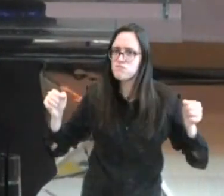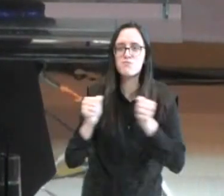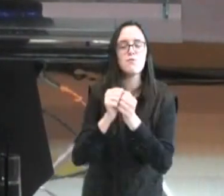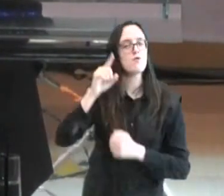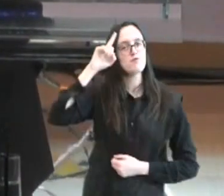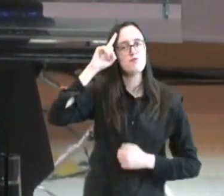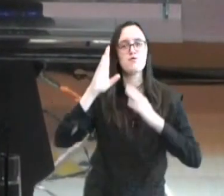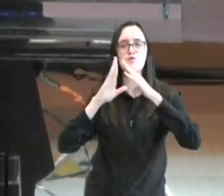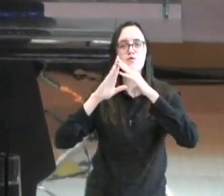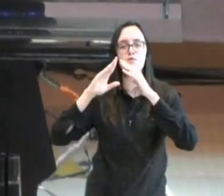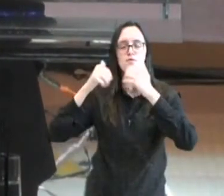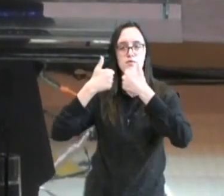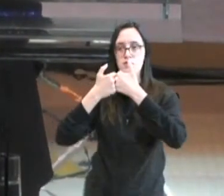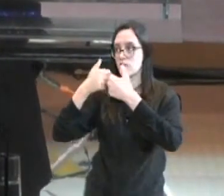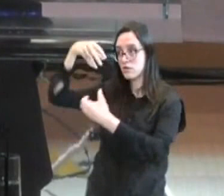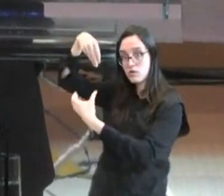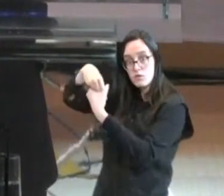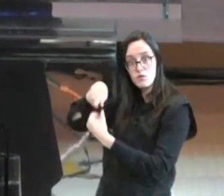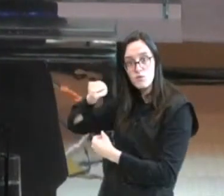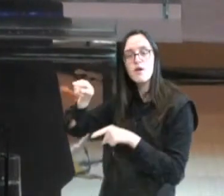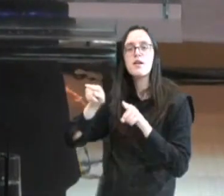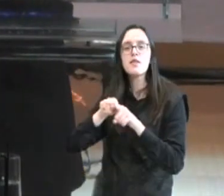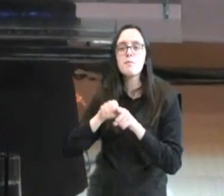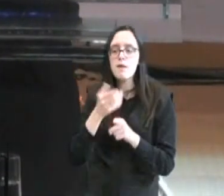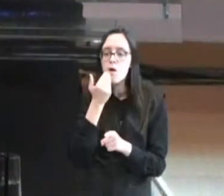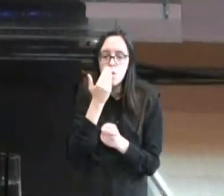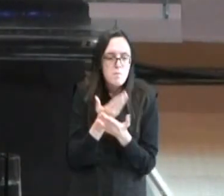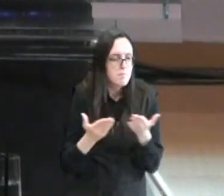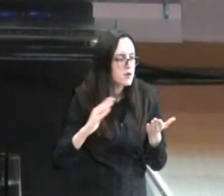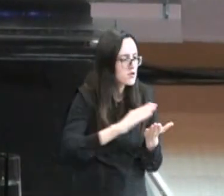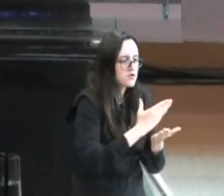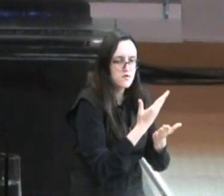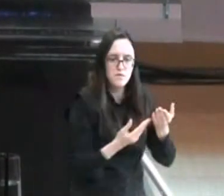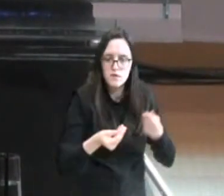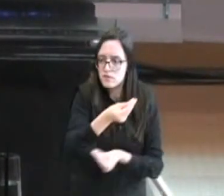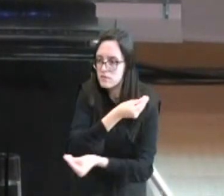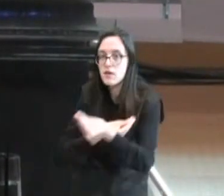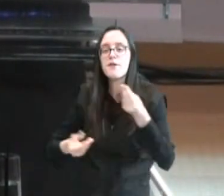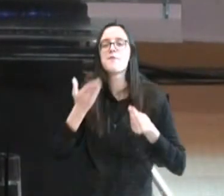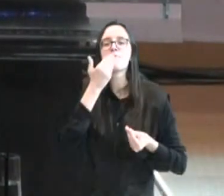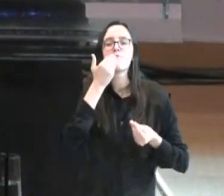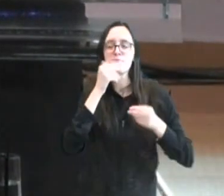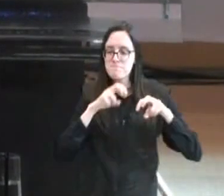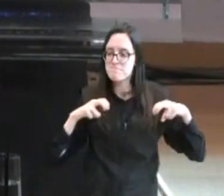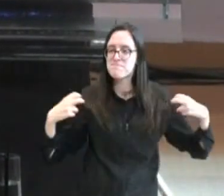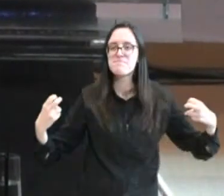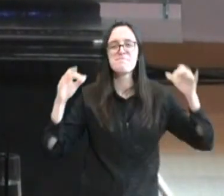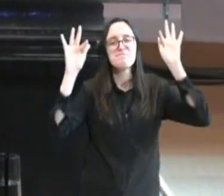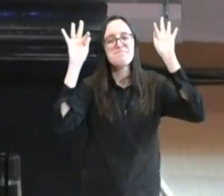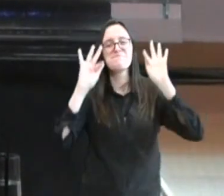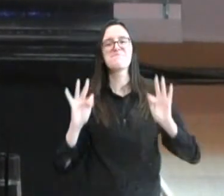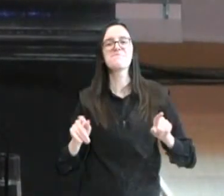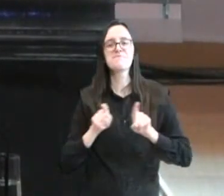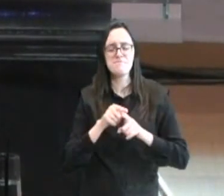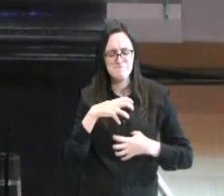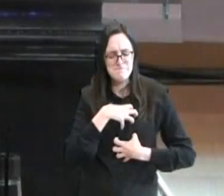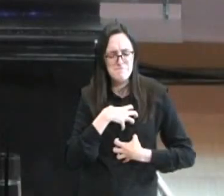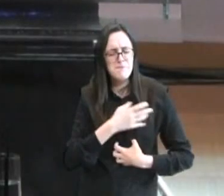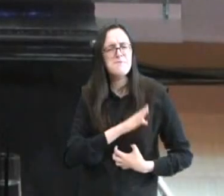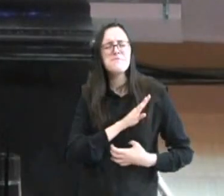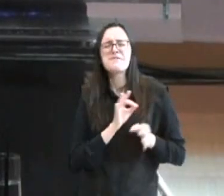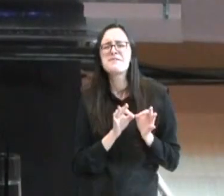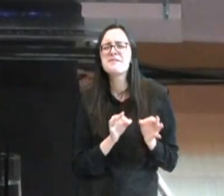no templo, e partindo pão em casa, comiam juntos com alegria e singeleza de